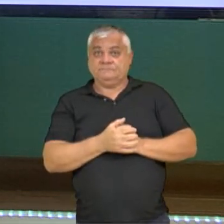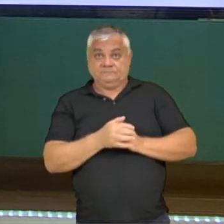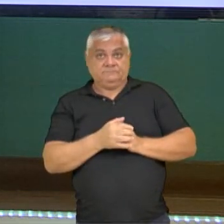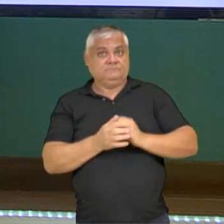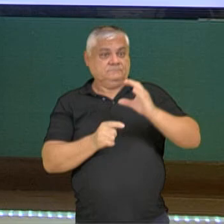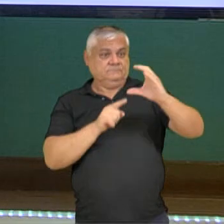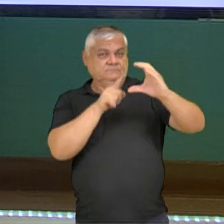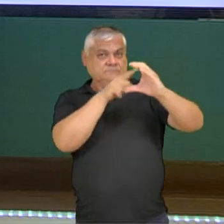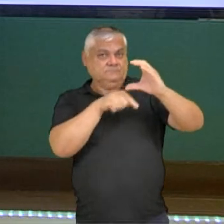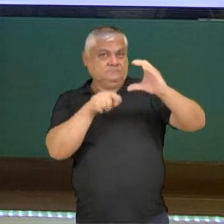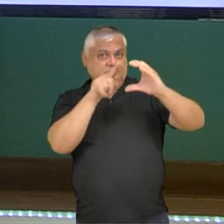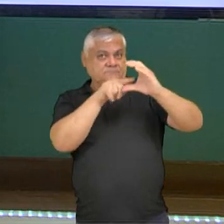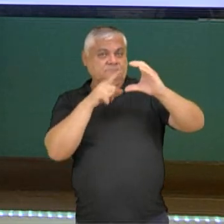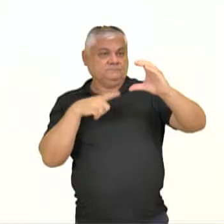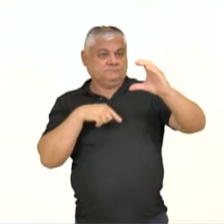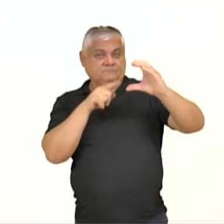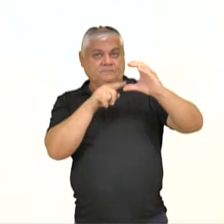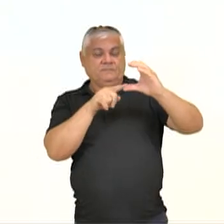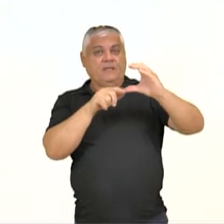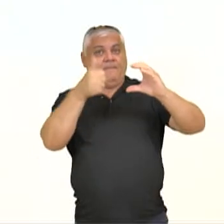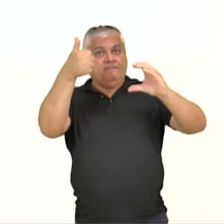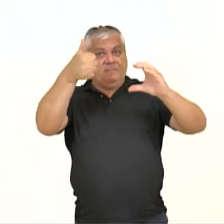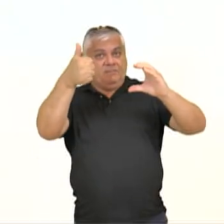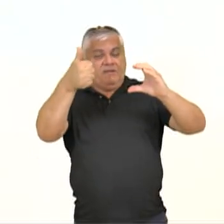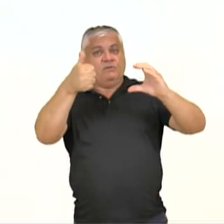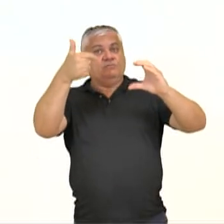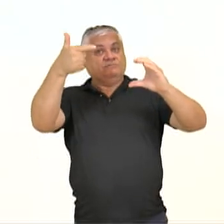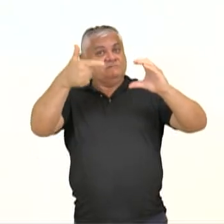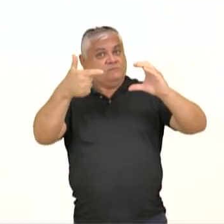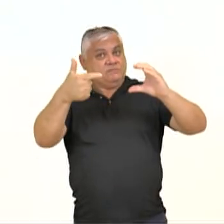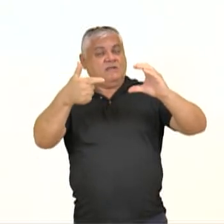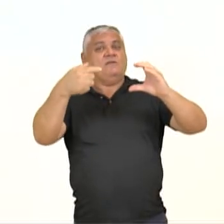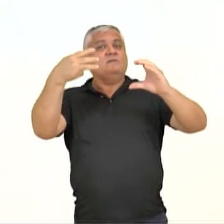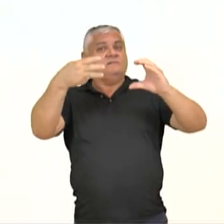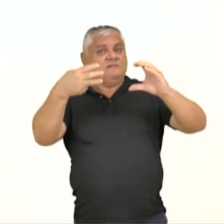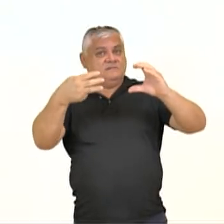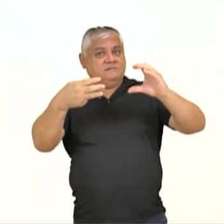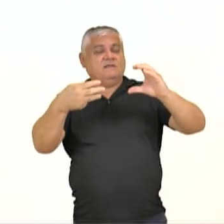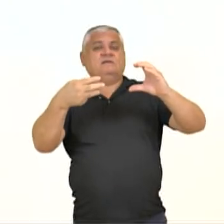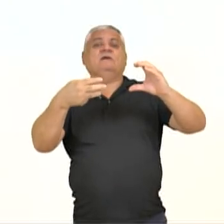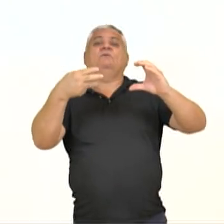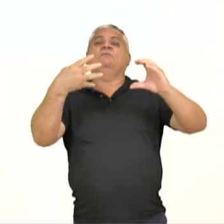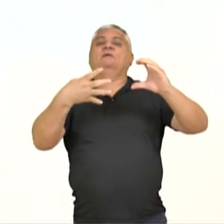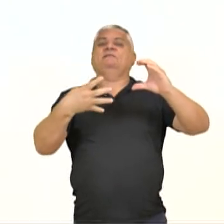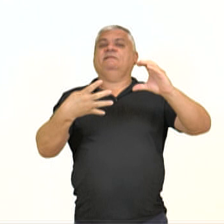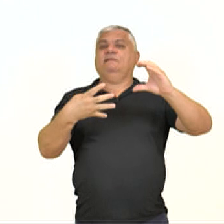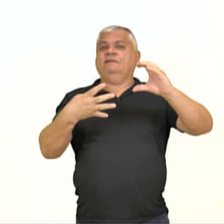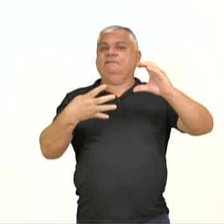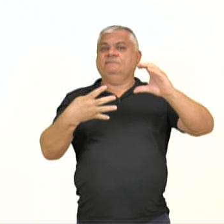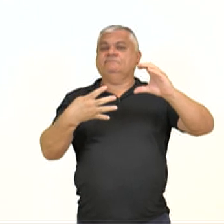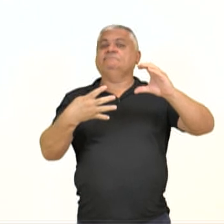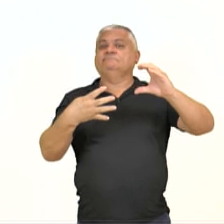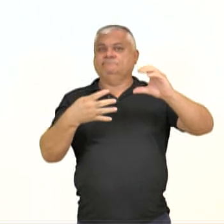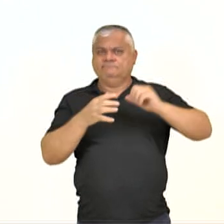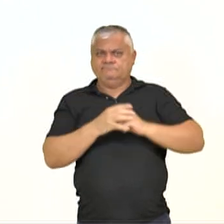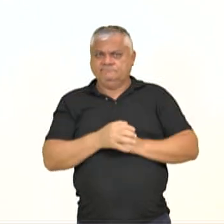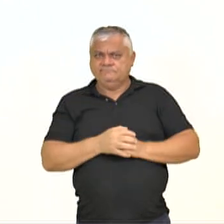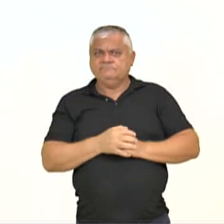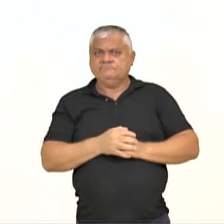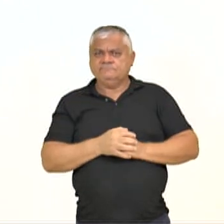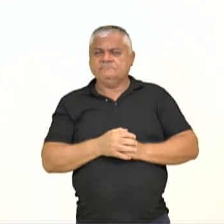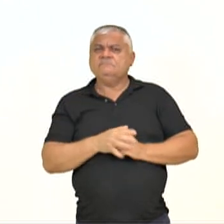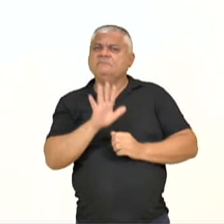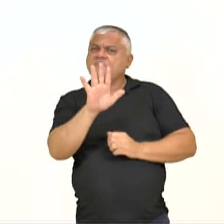são classificados em primário, secundário, terciário ou quaternário. Professor, quando